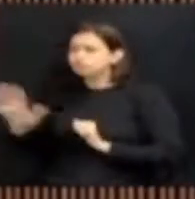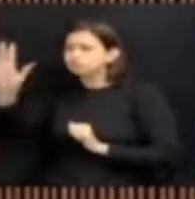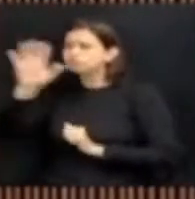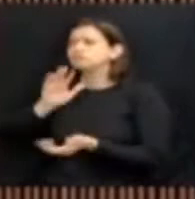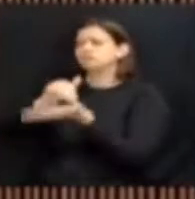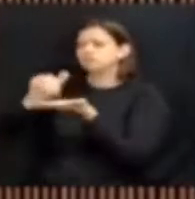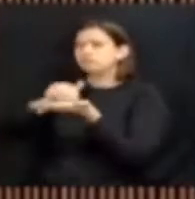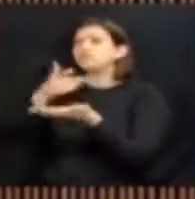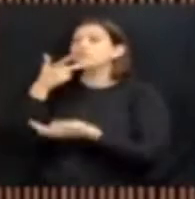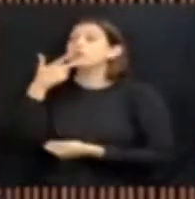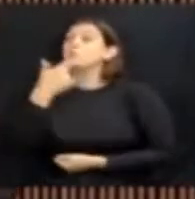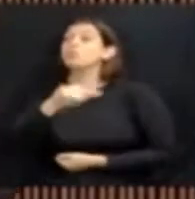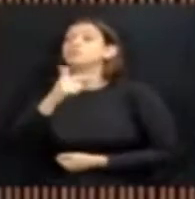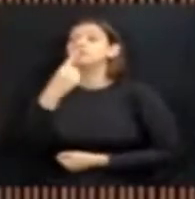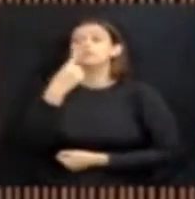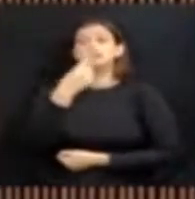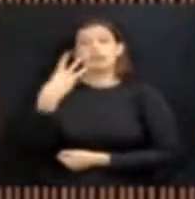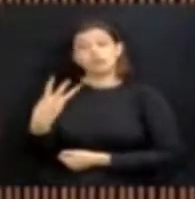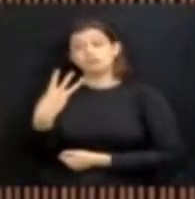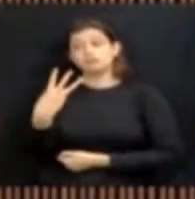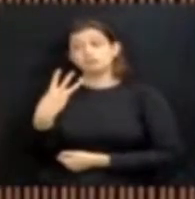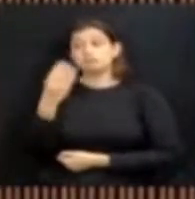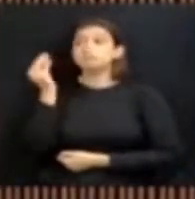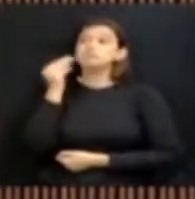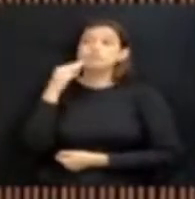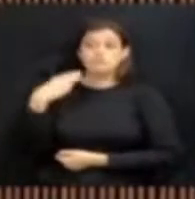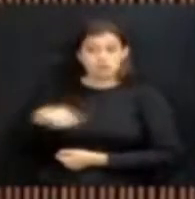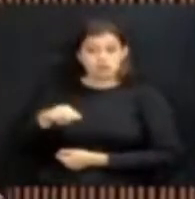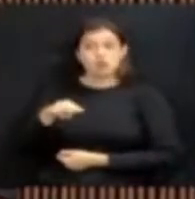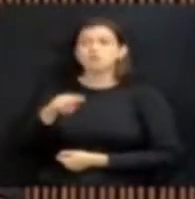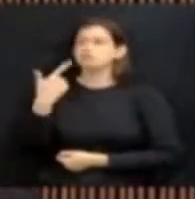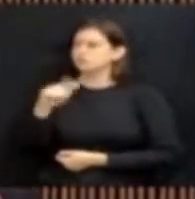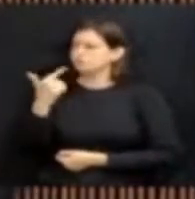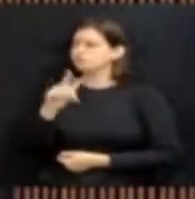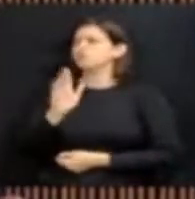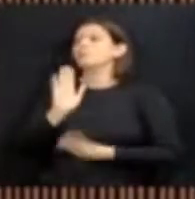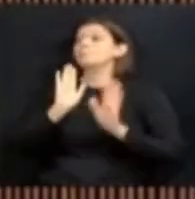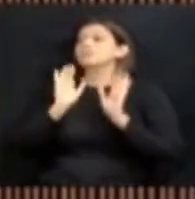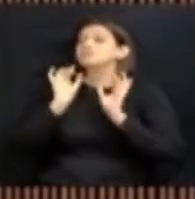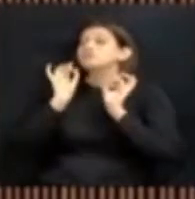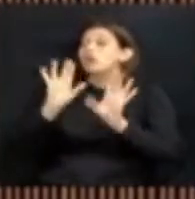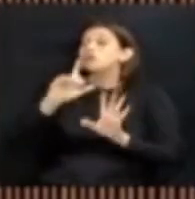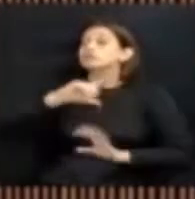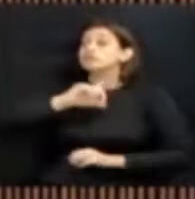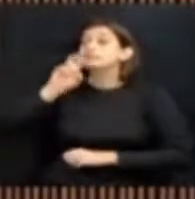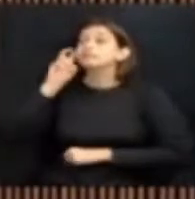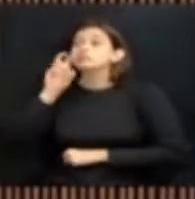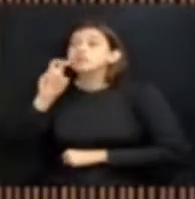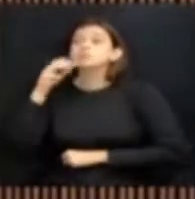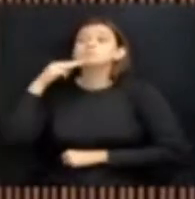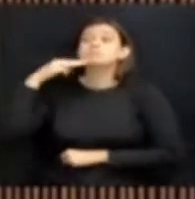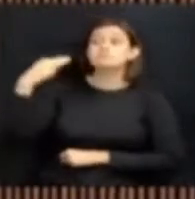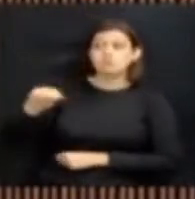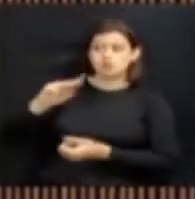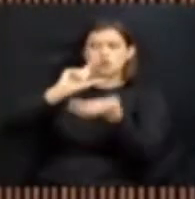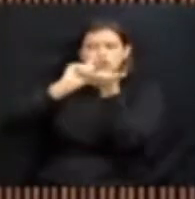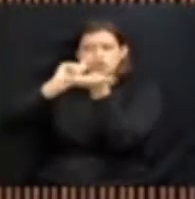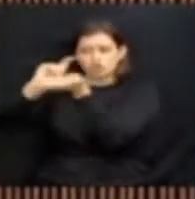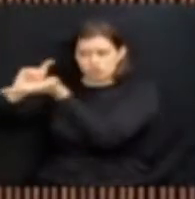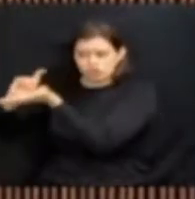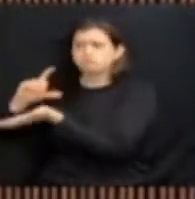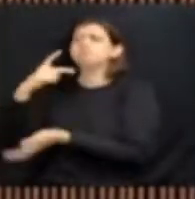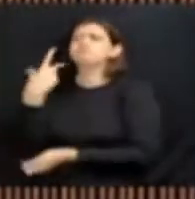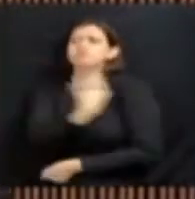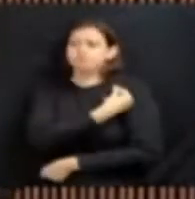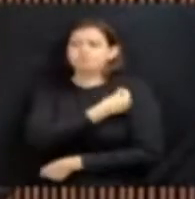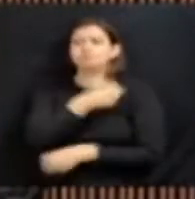mas tinha cinco milhões Governo do Estado do participou o consórcio Paraná participou mas ninguém retornou